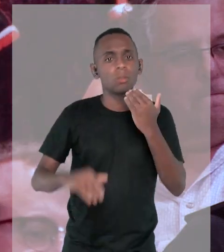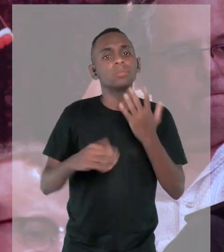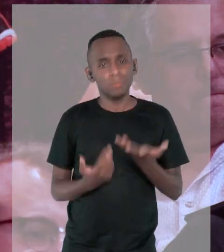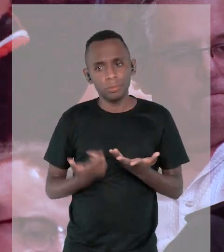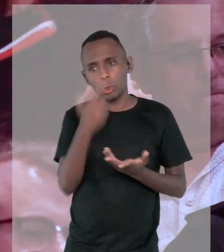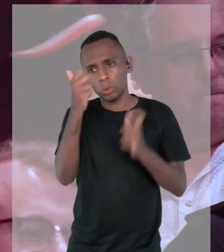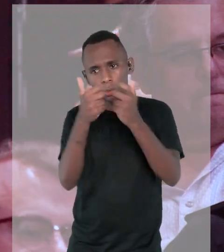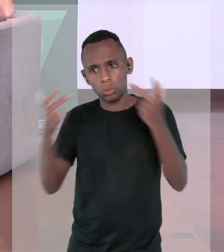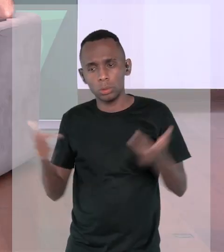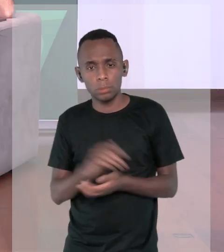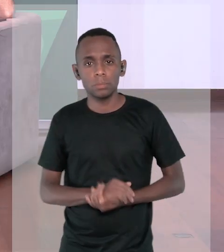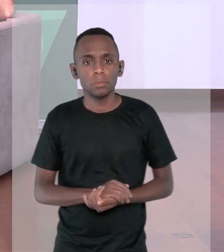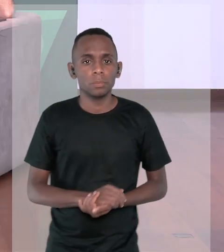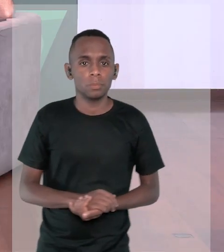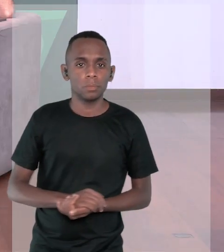gestão, etc.